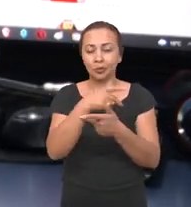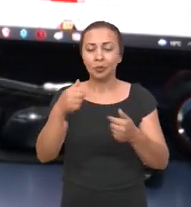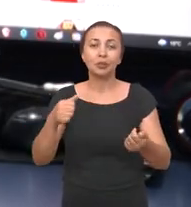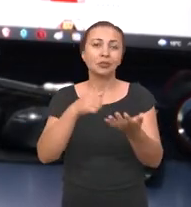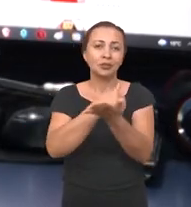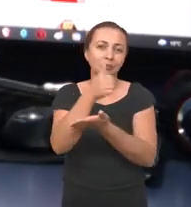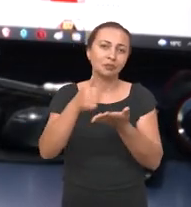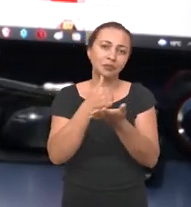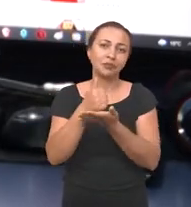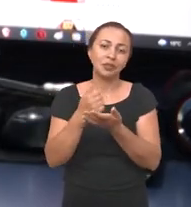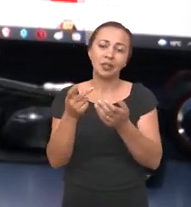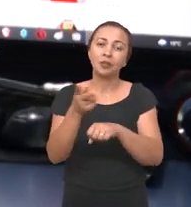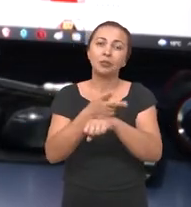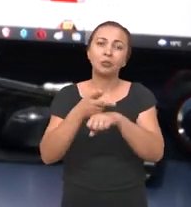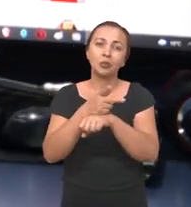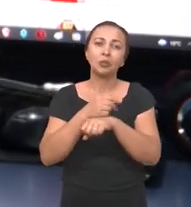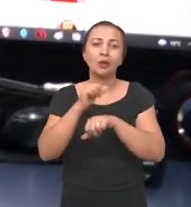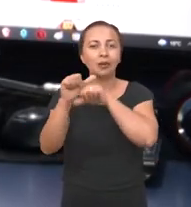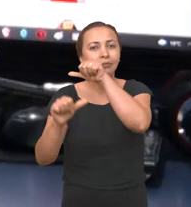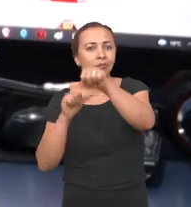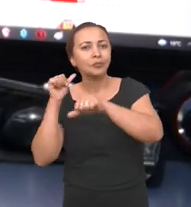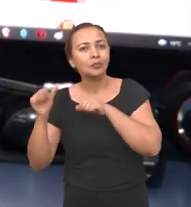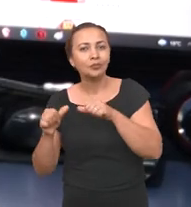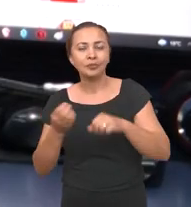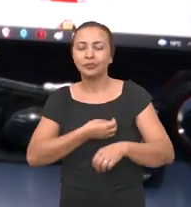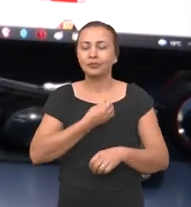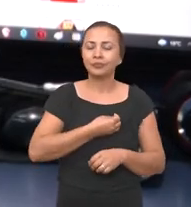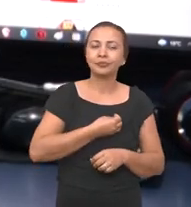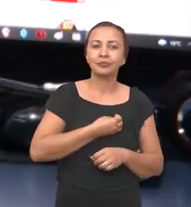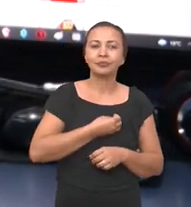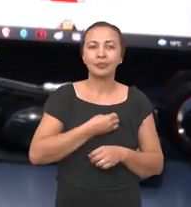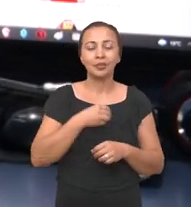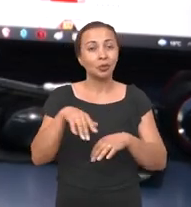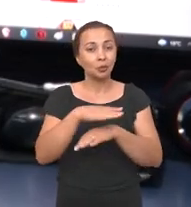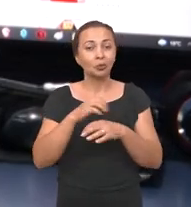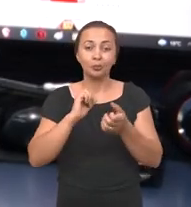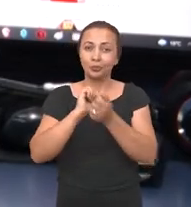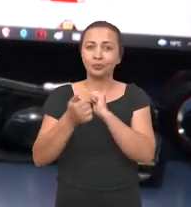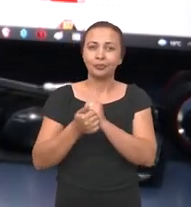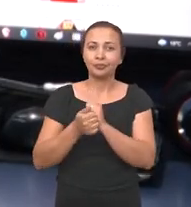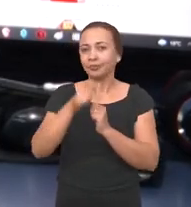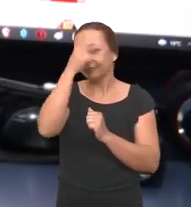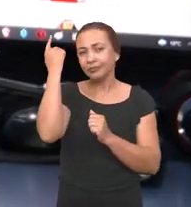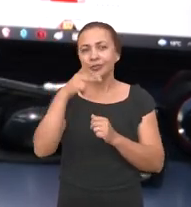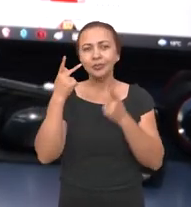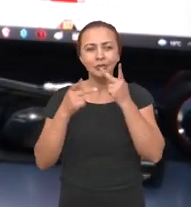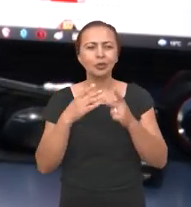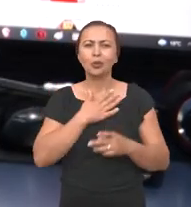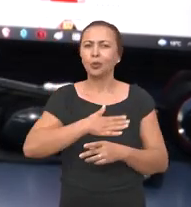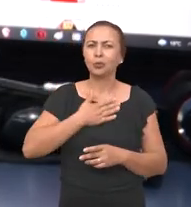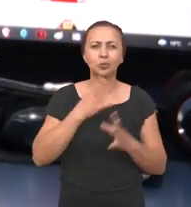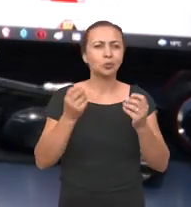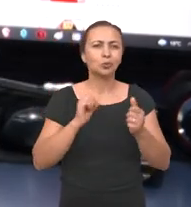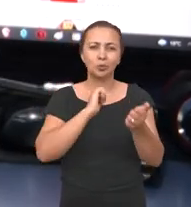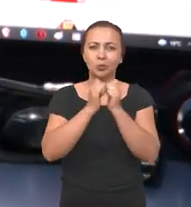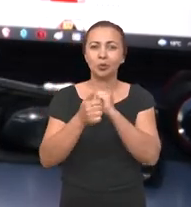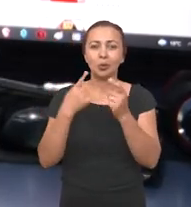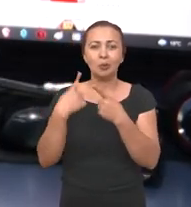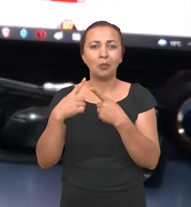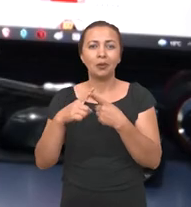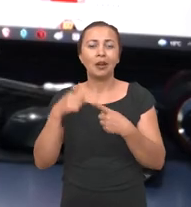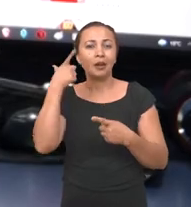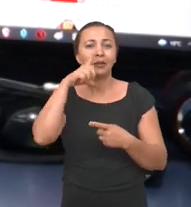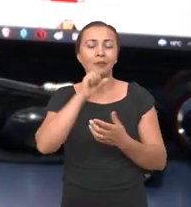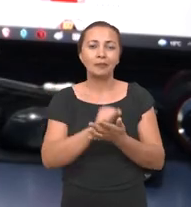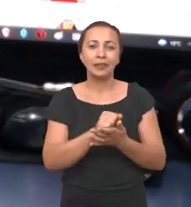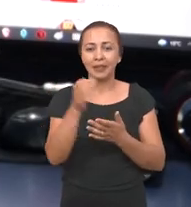coisas básicas, ela tenta mudar o conceito dela através do jogo. Muitas vezes vi pessoas dizendo que gostou muito do jogo porque